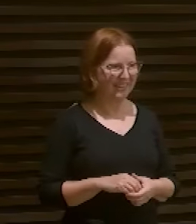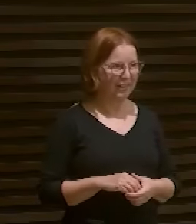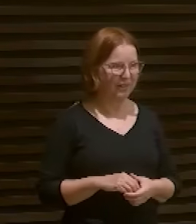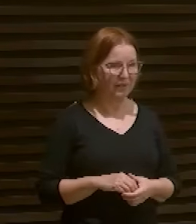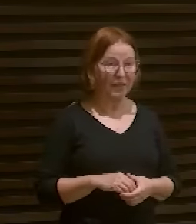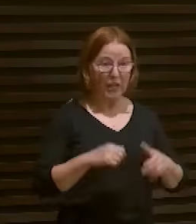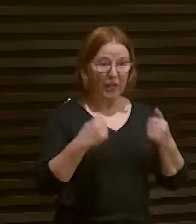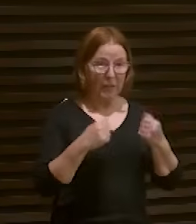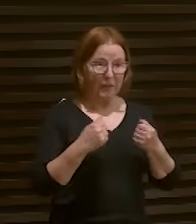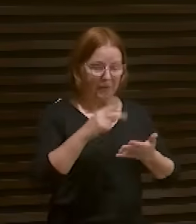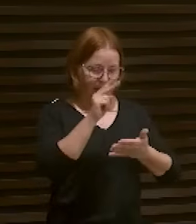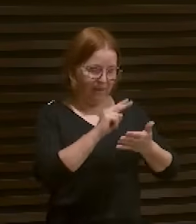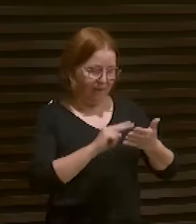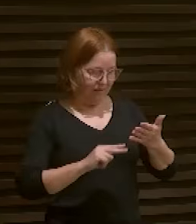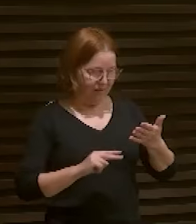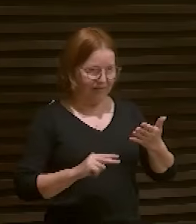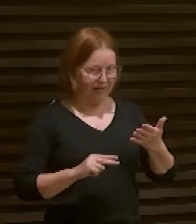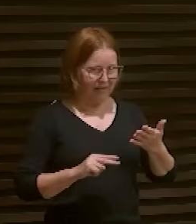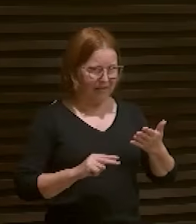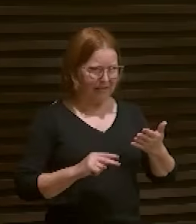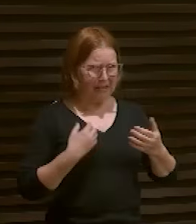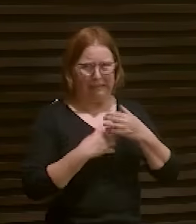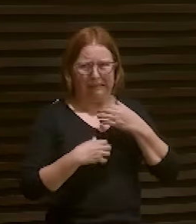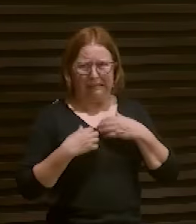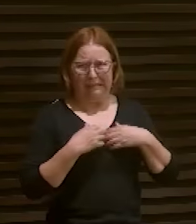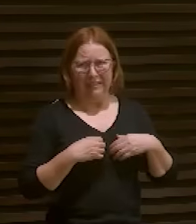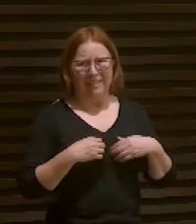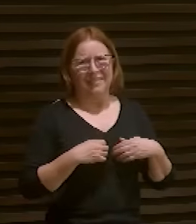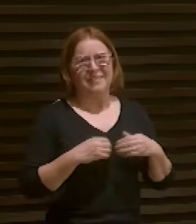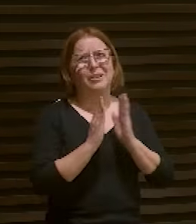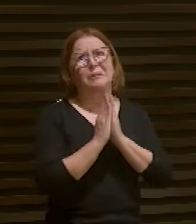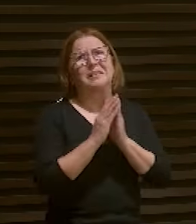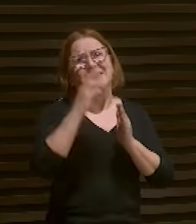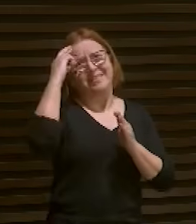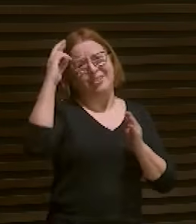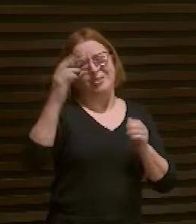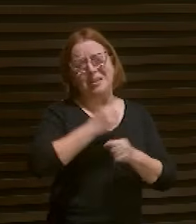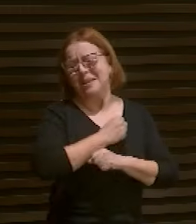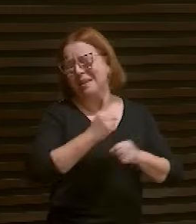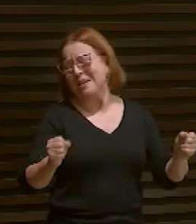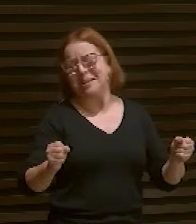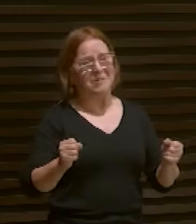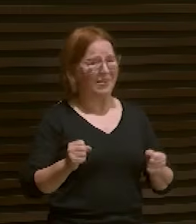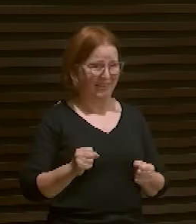Eu preciso ler isso aqui, preciso entrar num desespero tão grande e dizer, Senhor, isso é impossível.